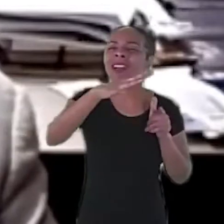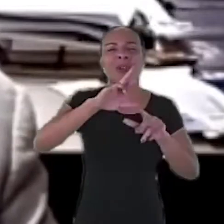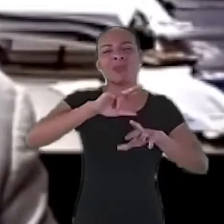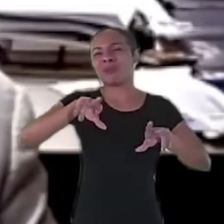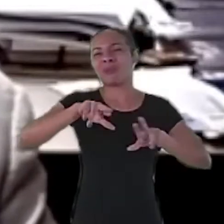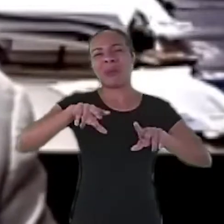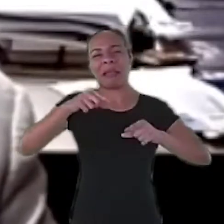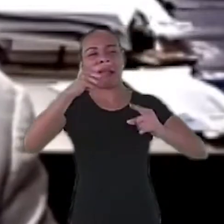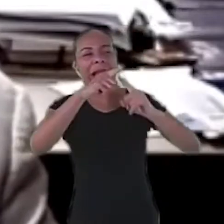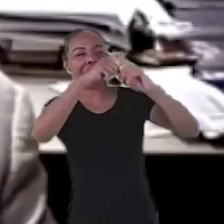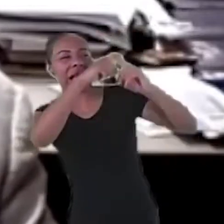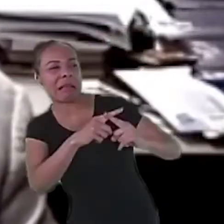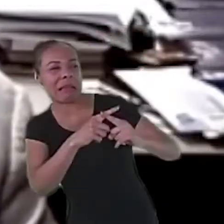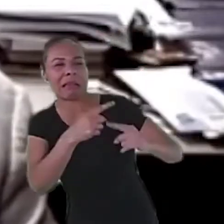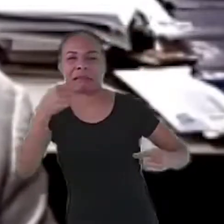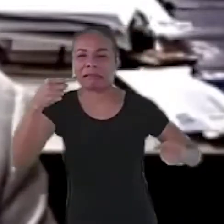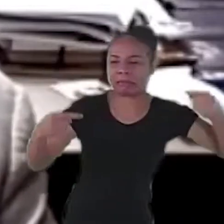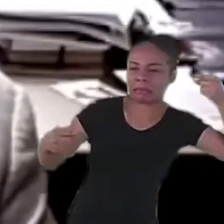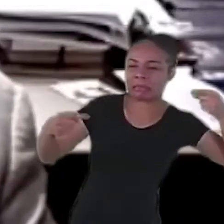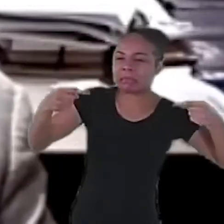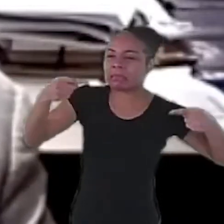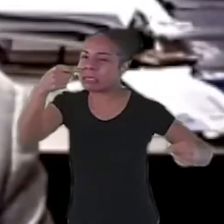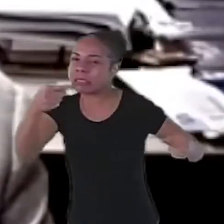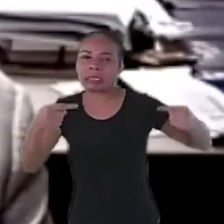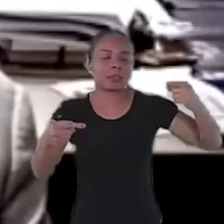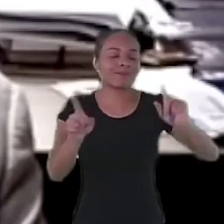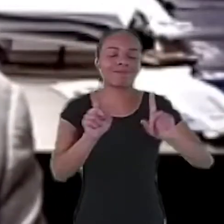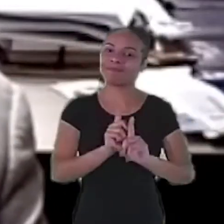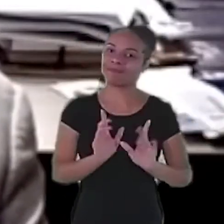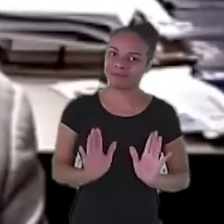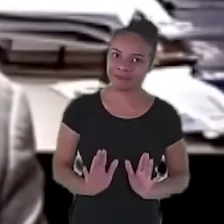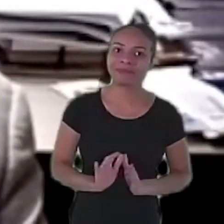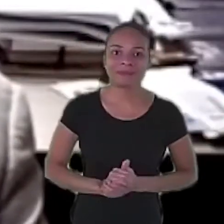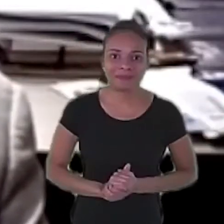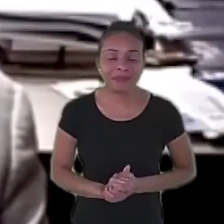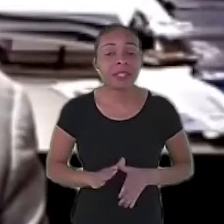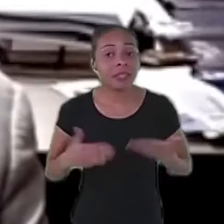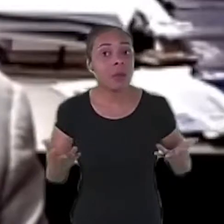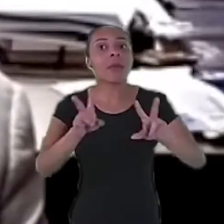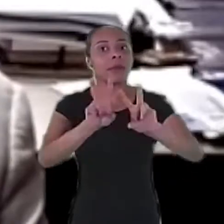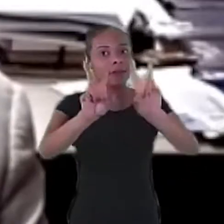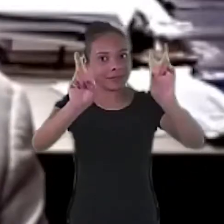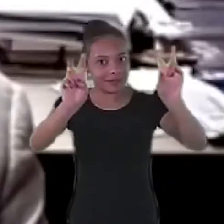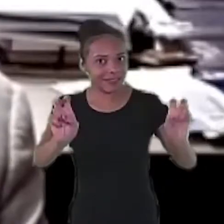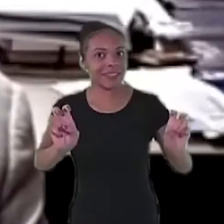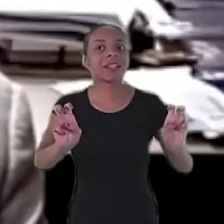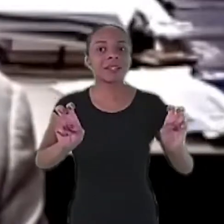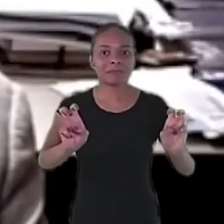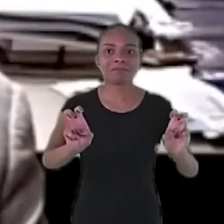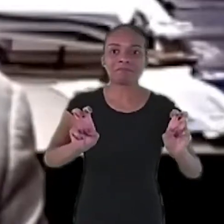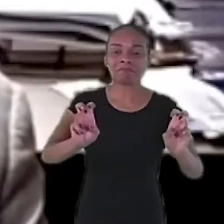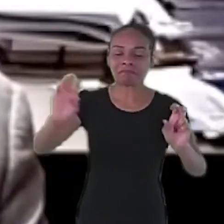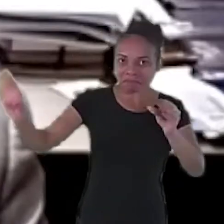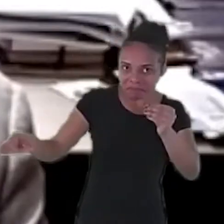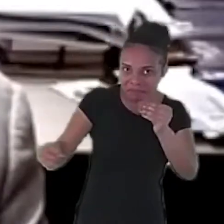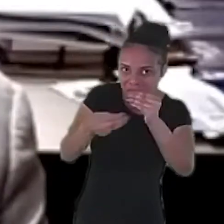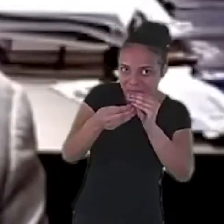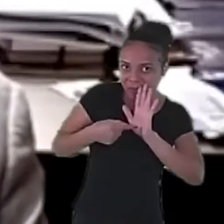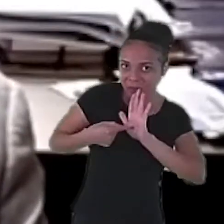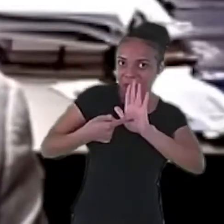Para saber quem toma certas posições. Então, também são temas que estão colocados no